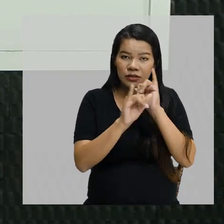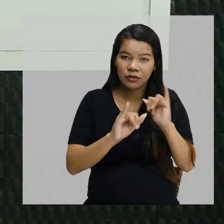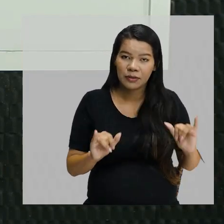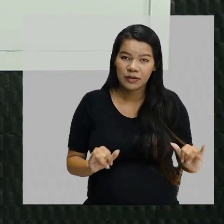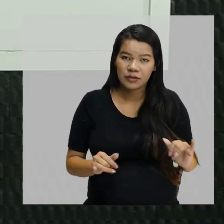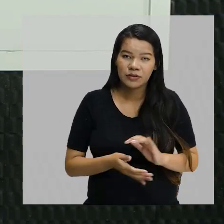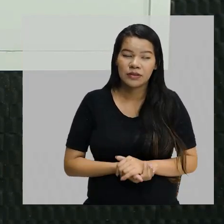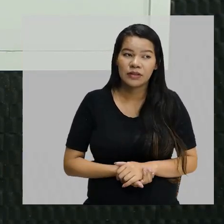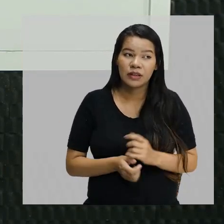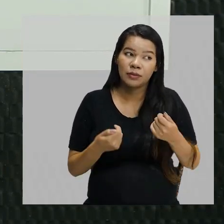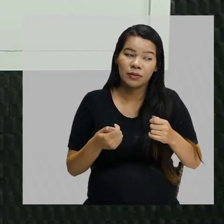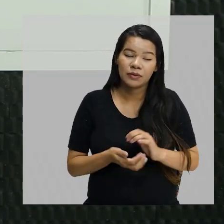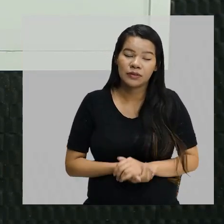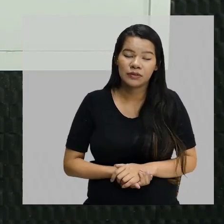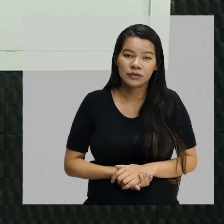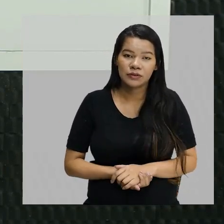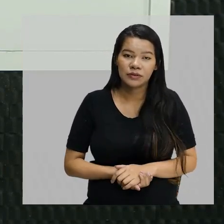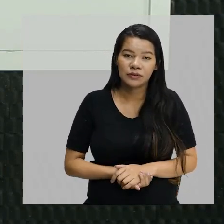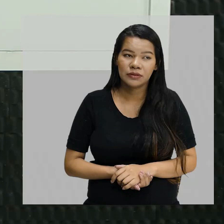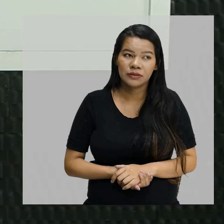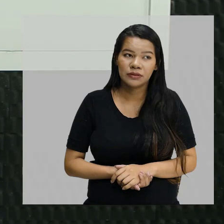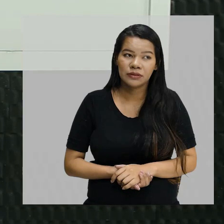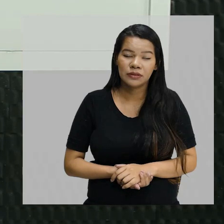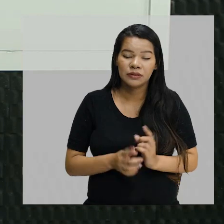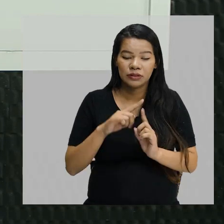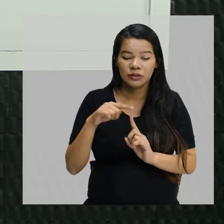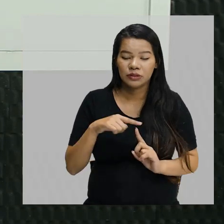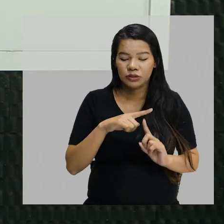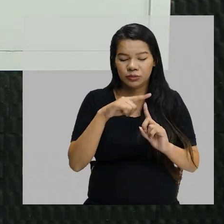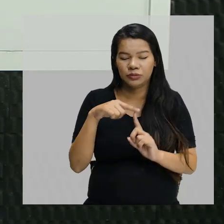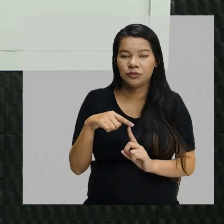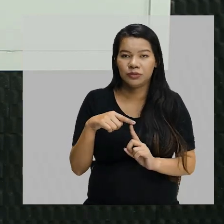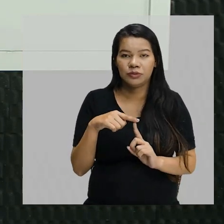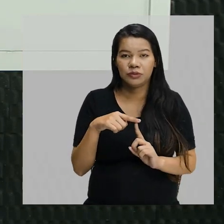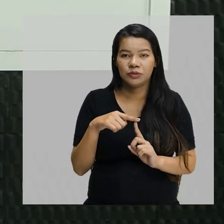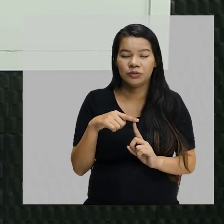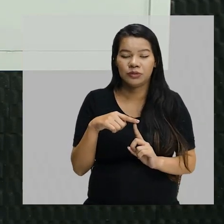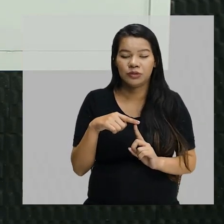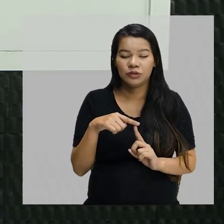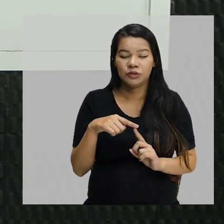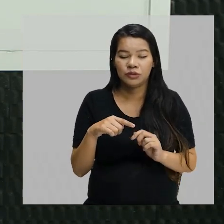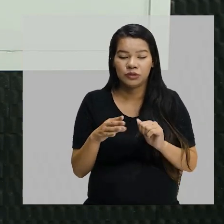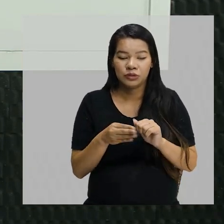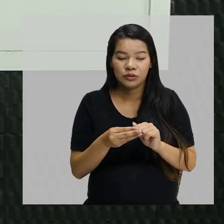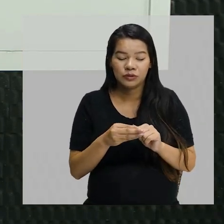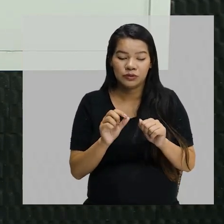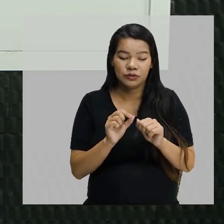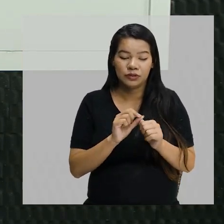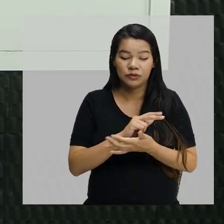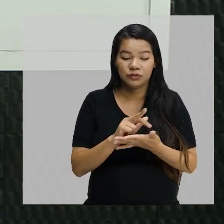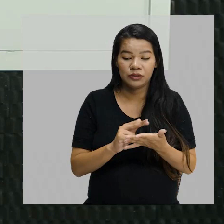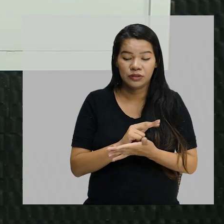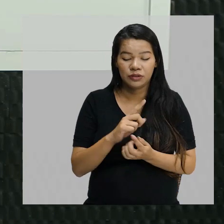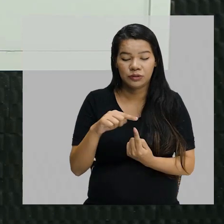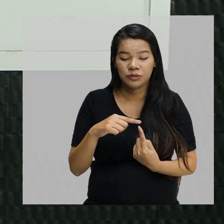tá que pode dentro do seu tipo da tipologia de conhecimento ser feito de várias maneiras